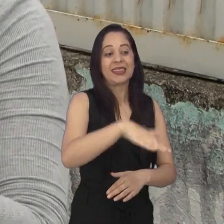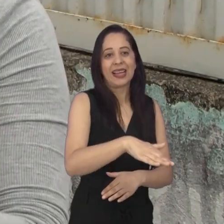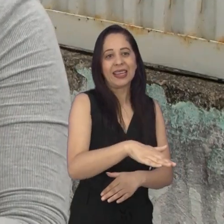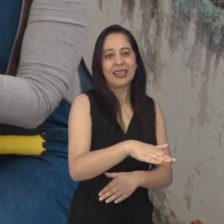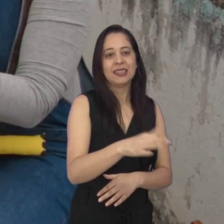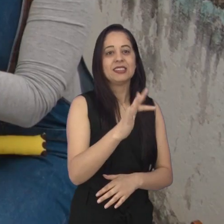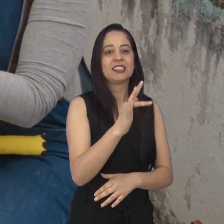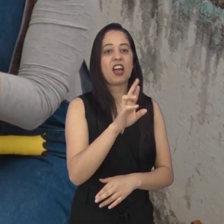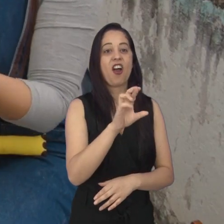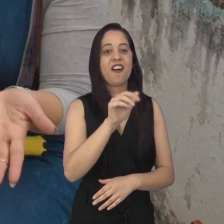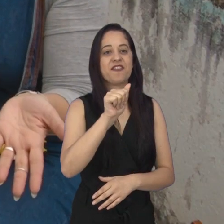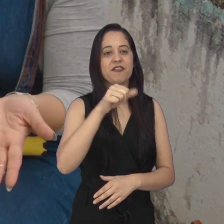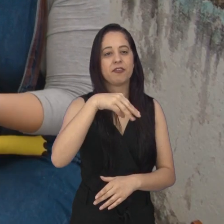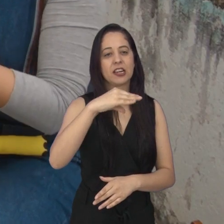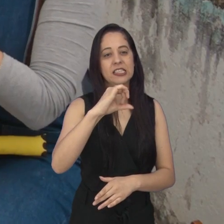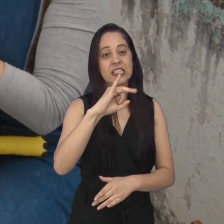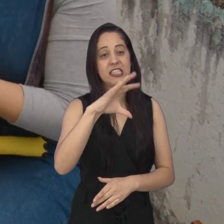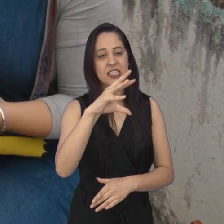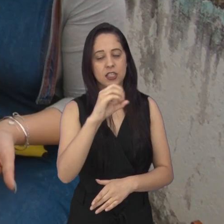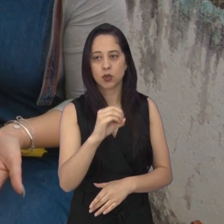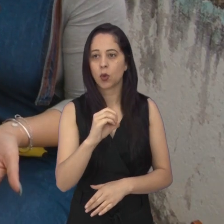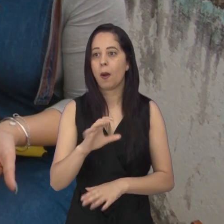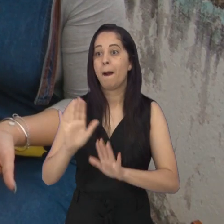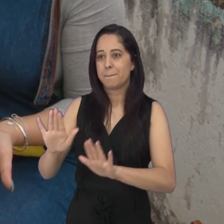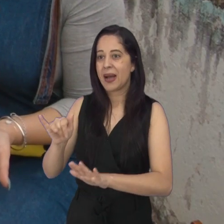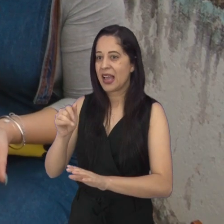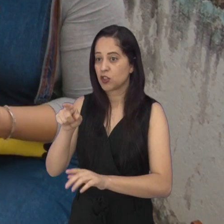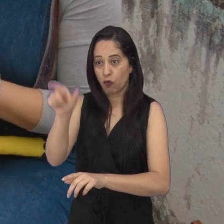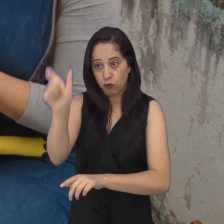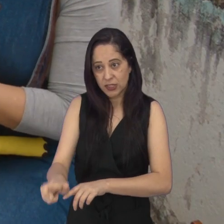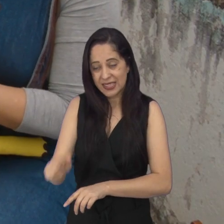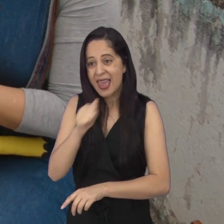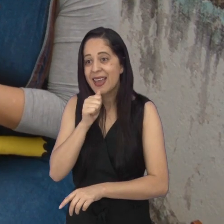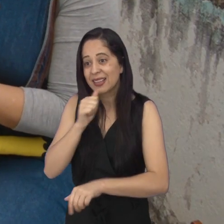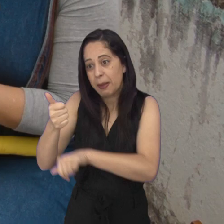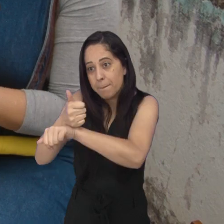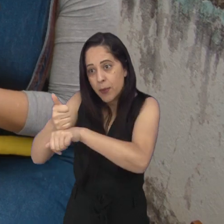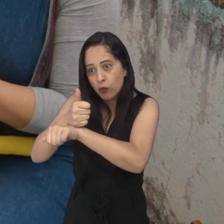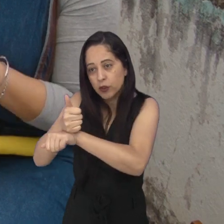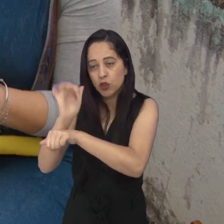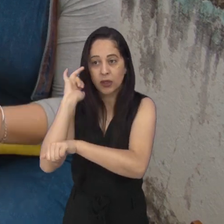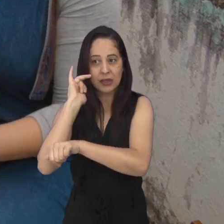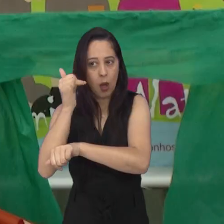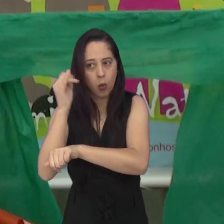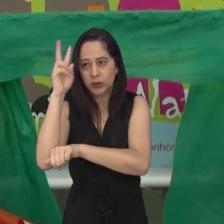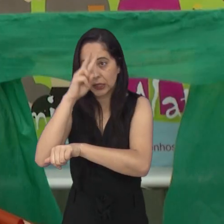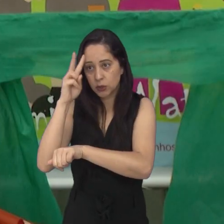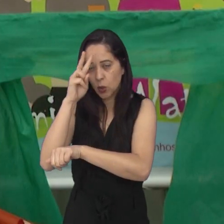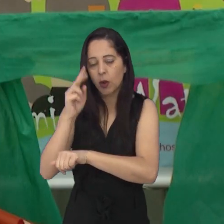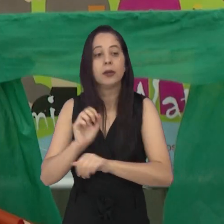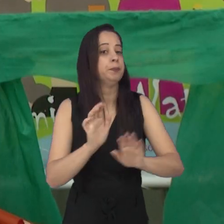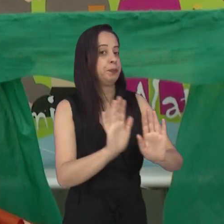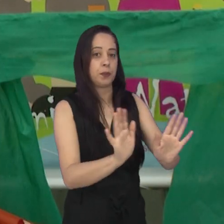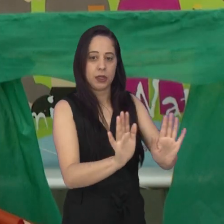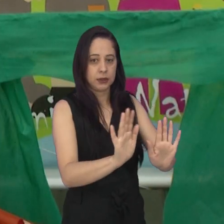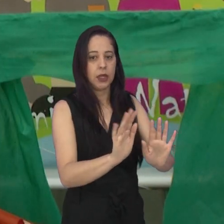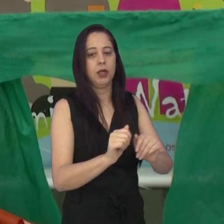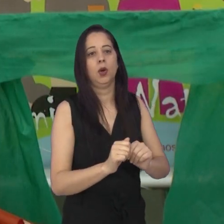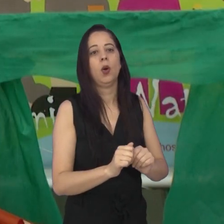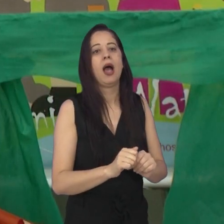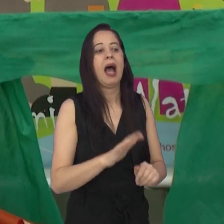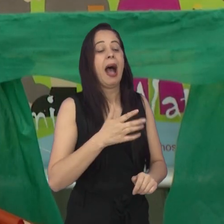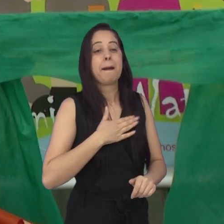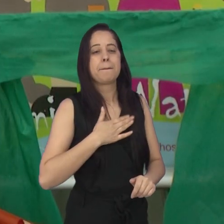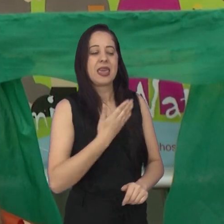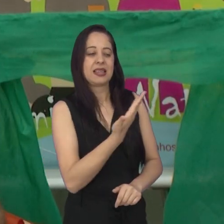tinha o Marcelo contador de histórias. Não. Não ainda. Não. Assim, quando eu criei o livro, como eu tenho